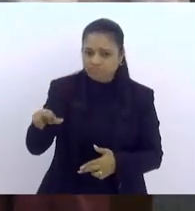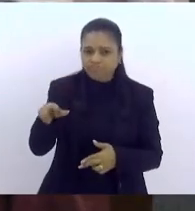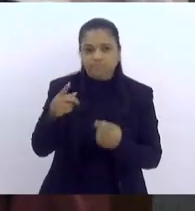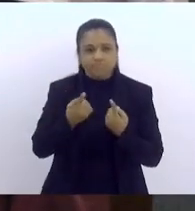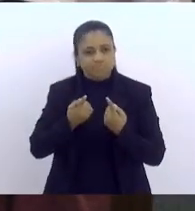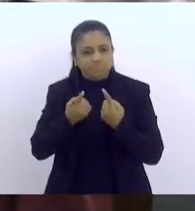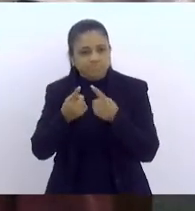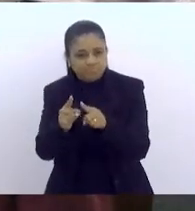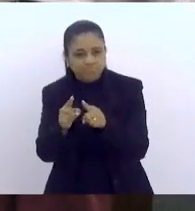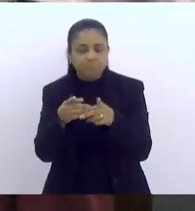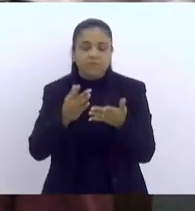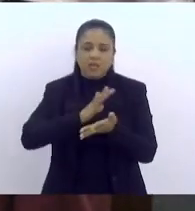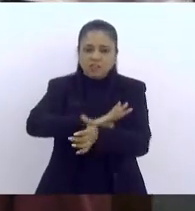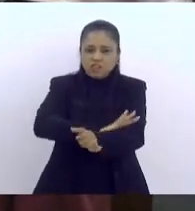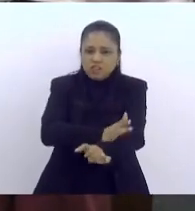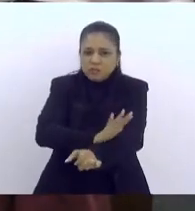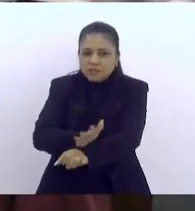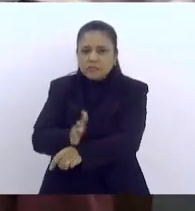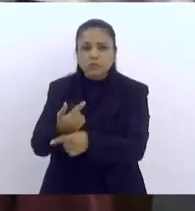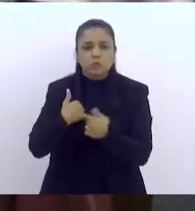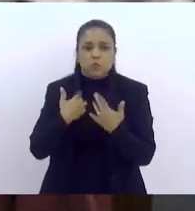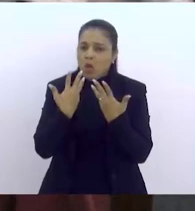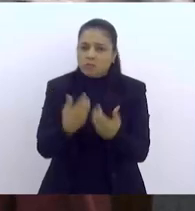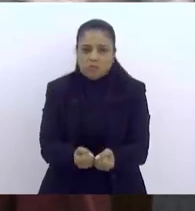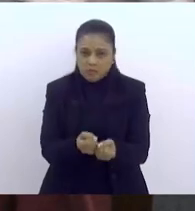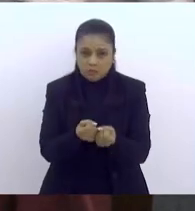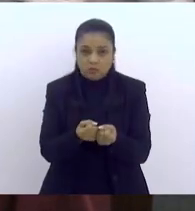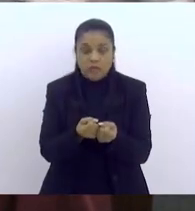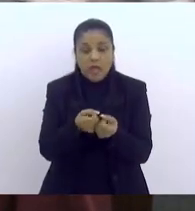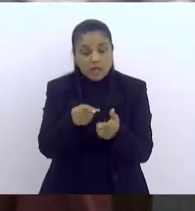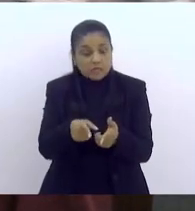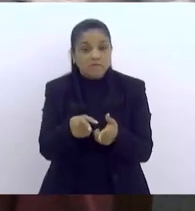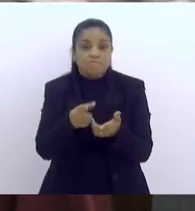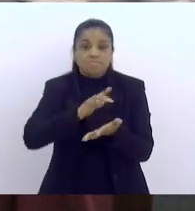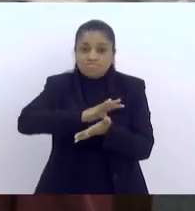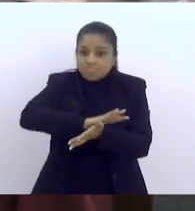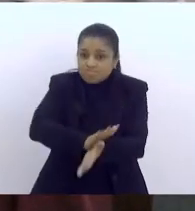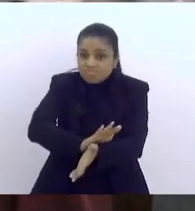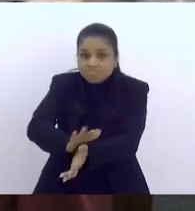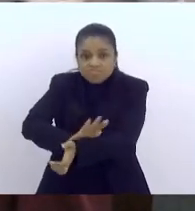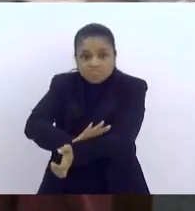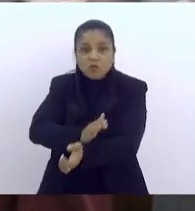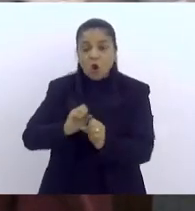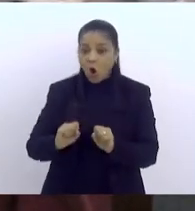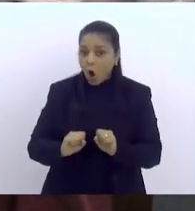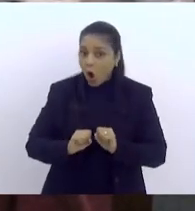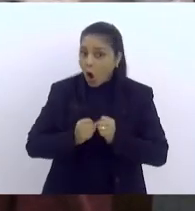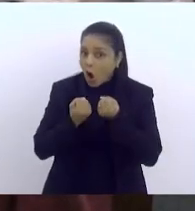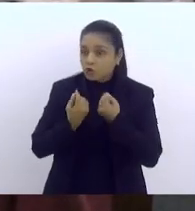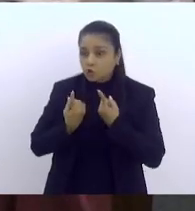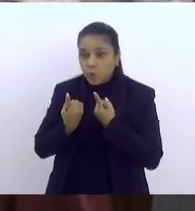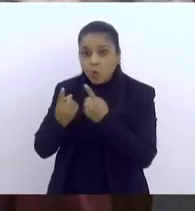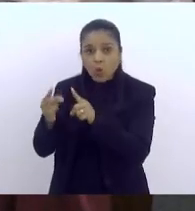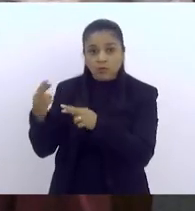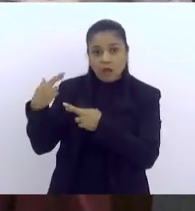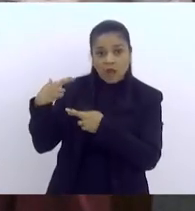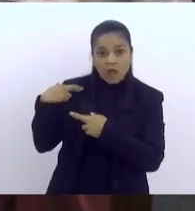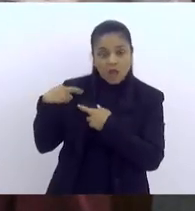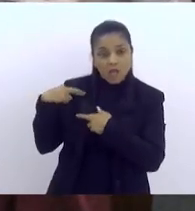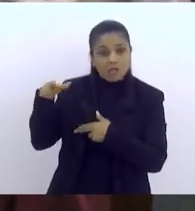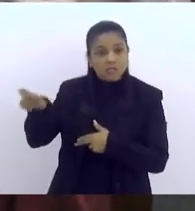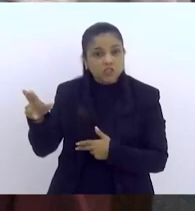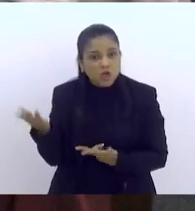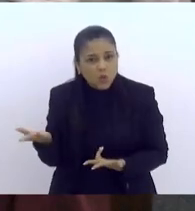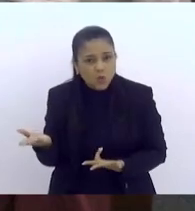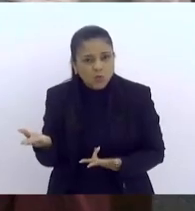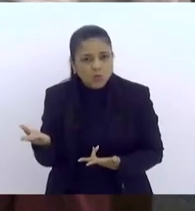combate à discriminação, e ali foi uma discriminação religiosa, um ódio. Digo melhor, não